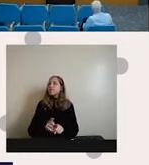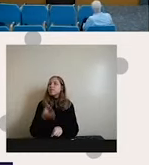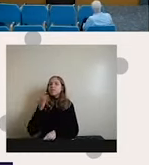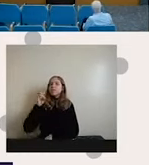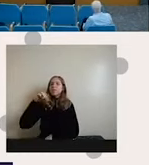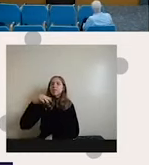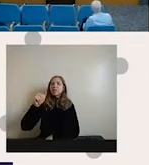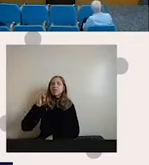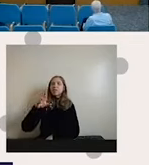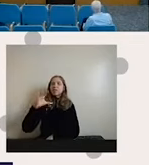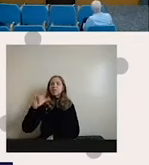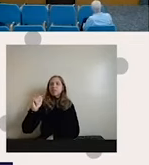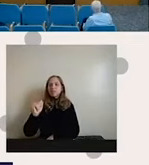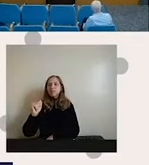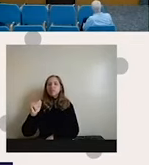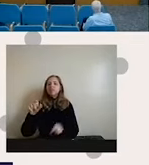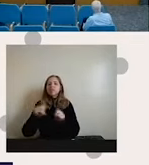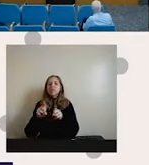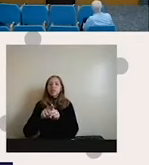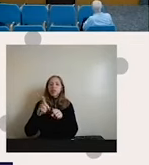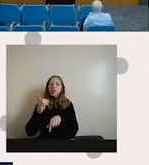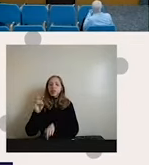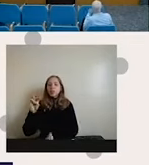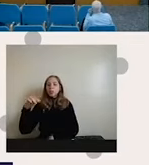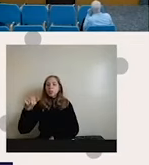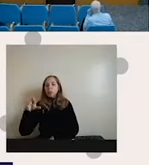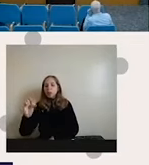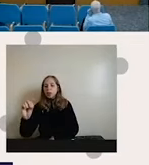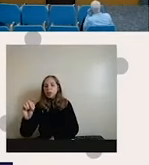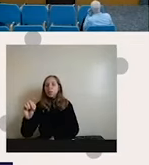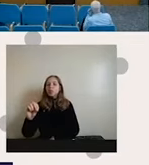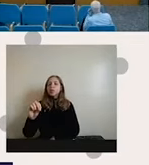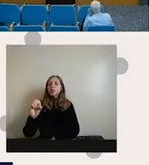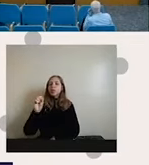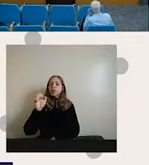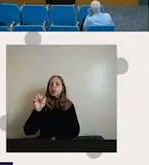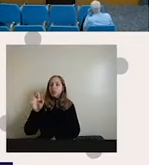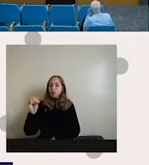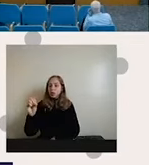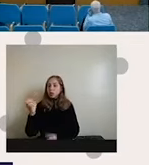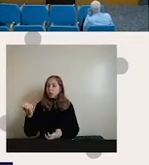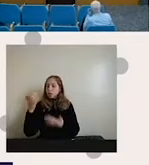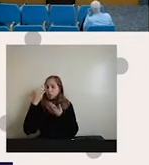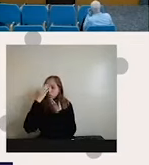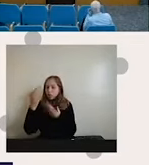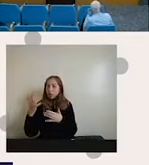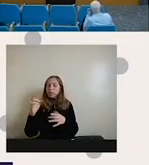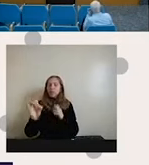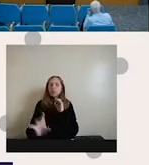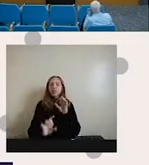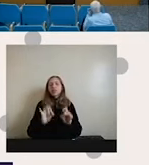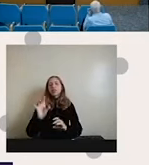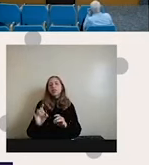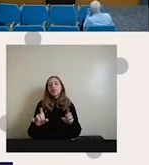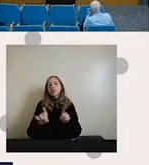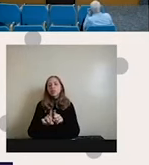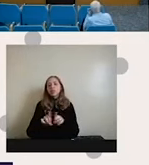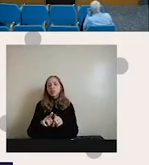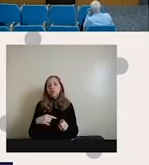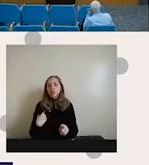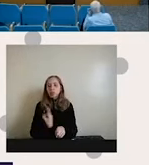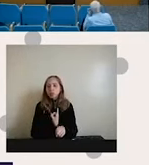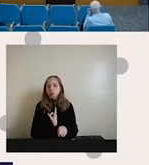estima, doutor Mário, doutor Sérgio. Queria fazer um agradecimento especial à nossa equipe aqui, eu fiz questão de nomear as pessoas que